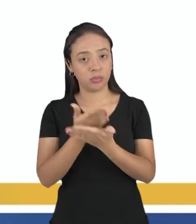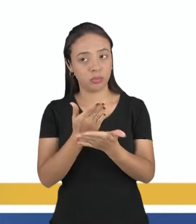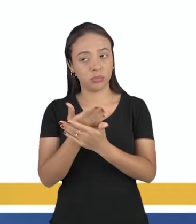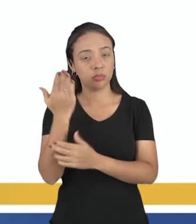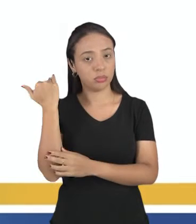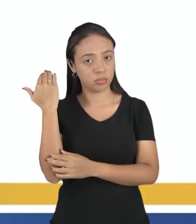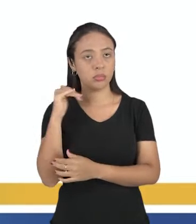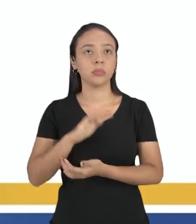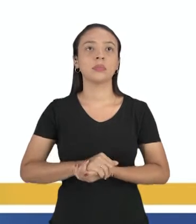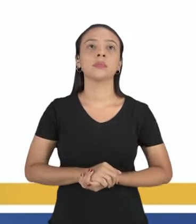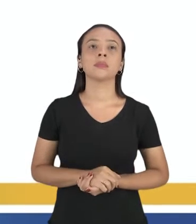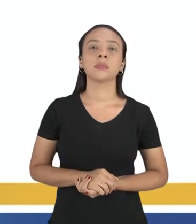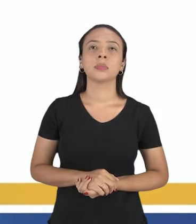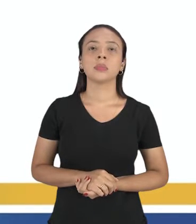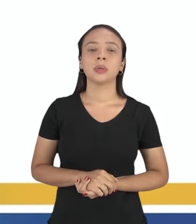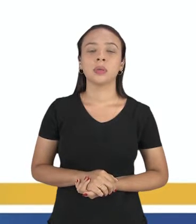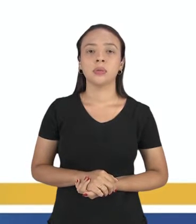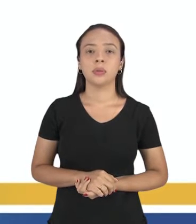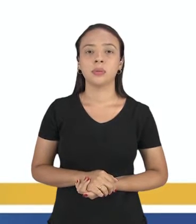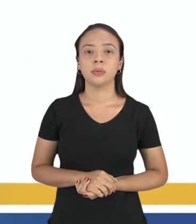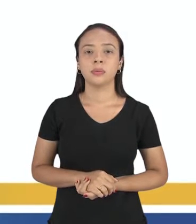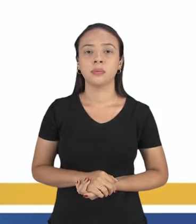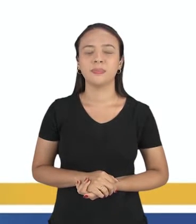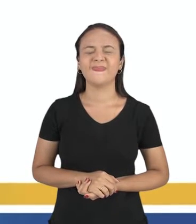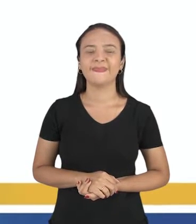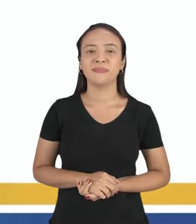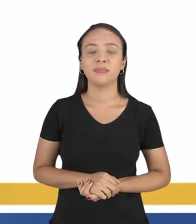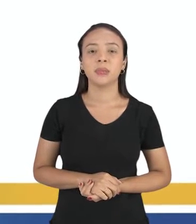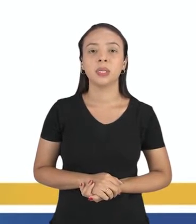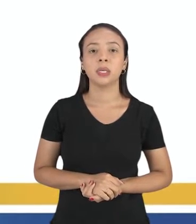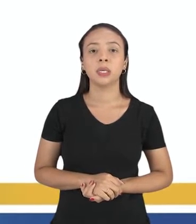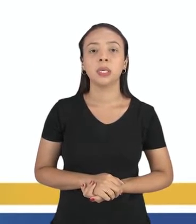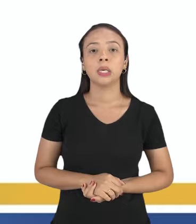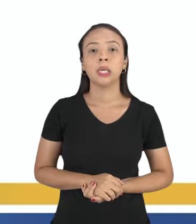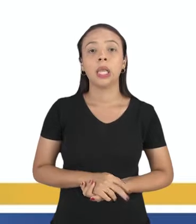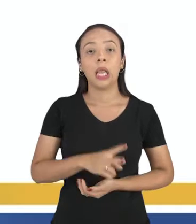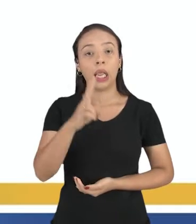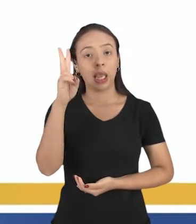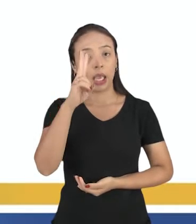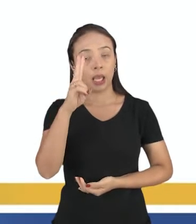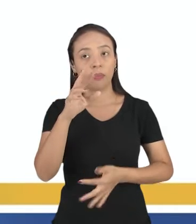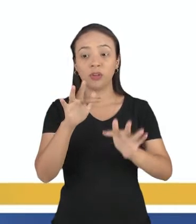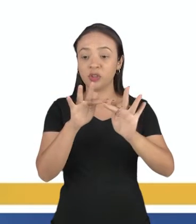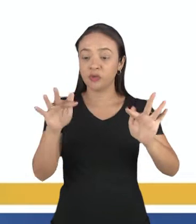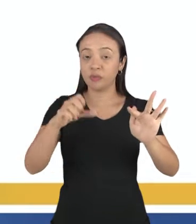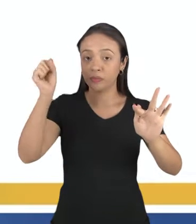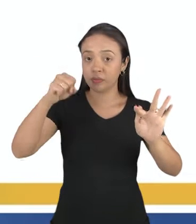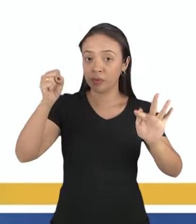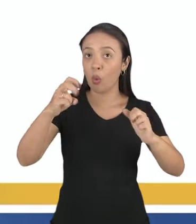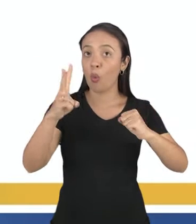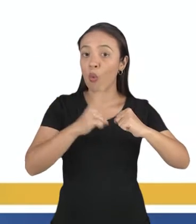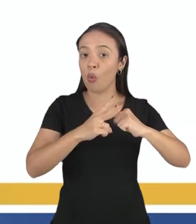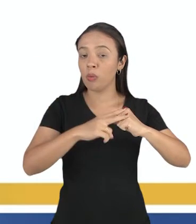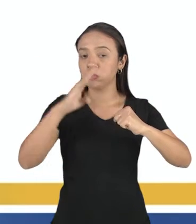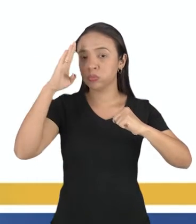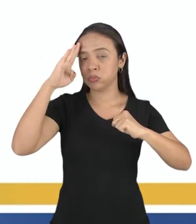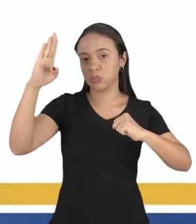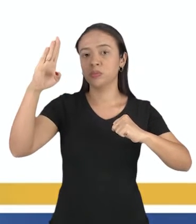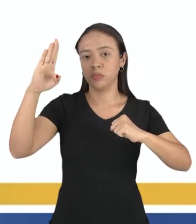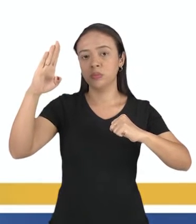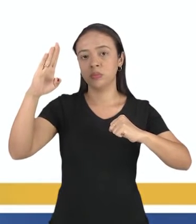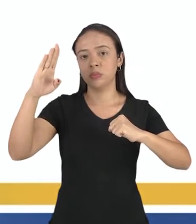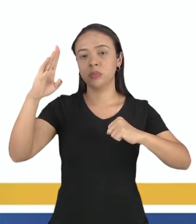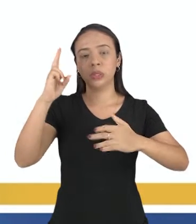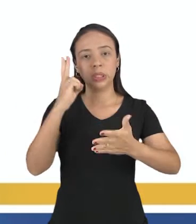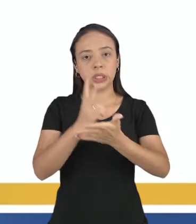aula anterior, certo? Nós vimos que em frases afirmativas, o verbo principal,